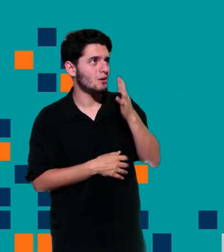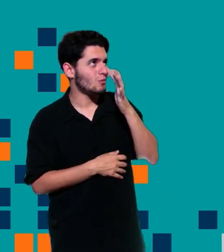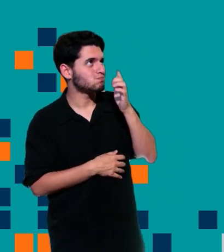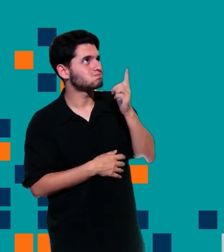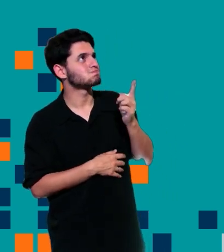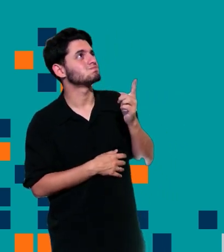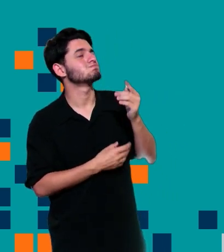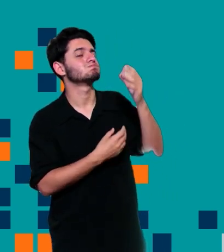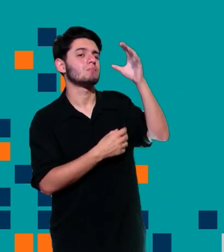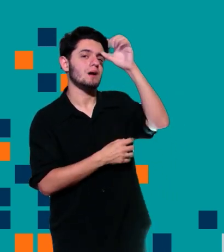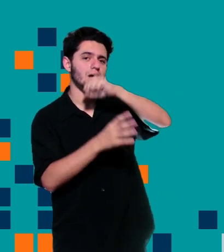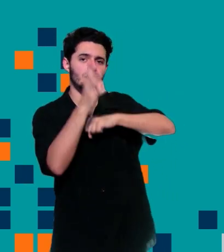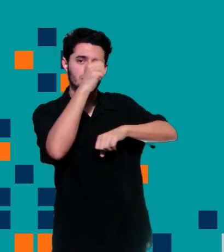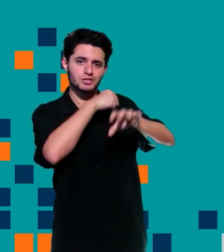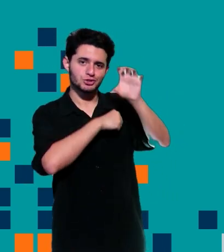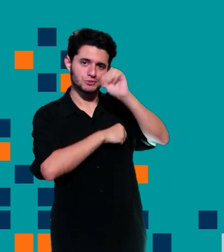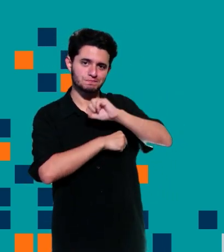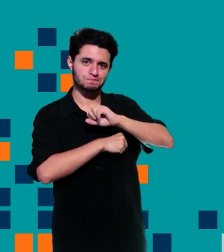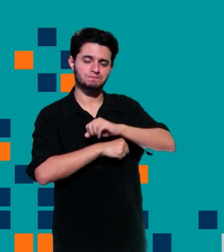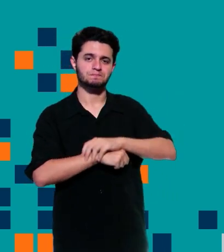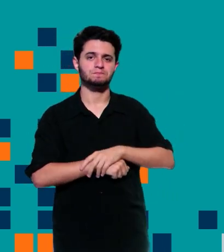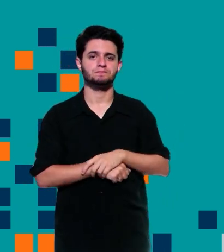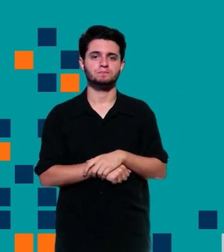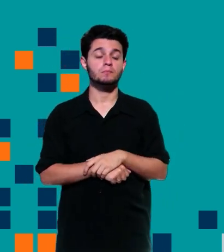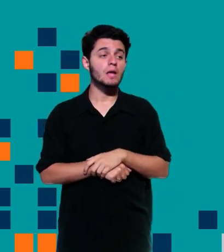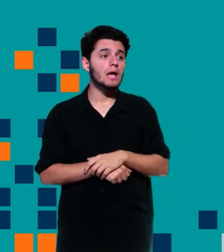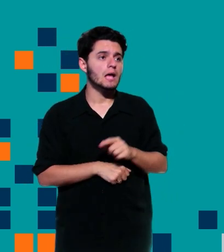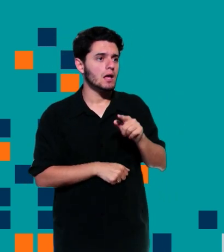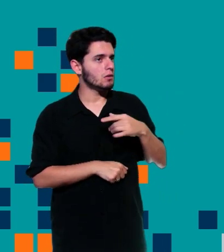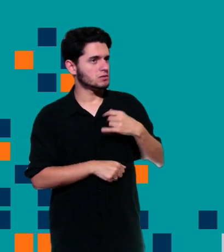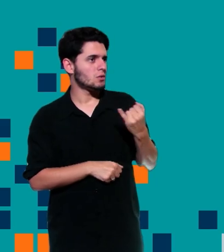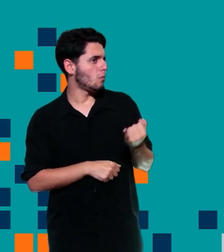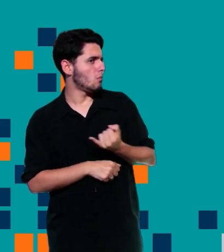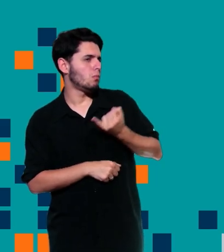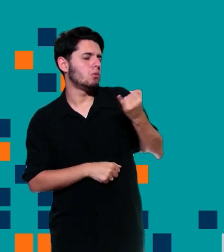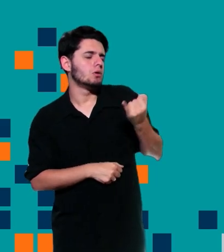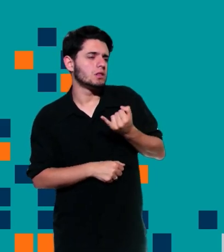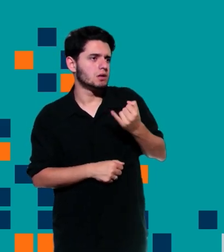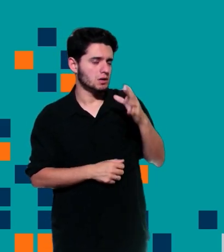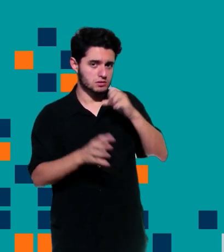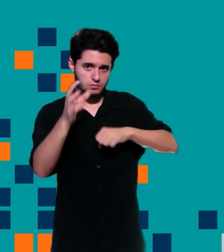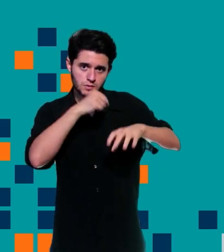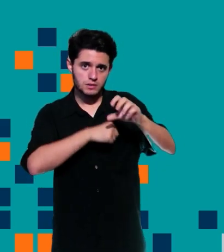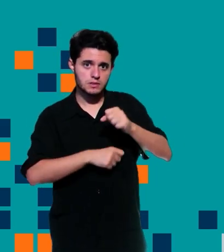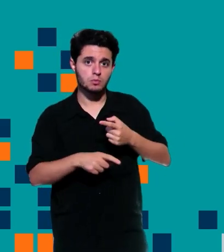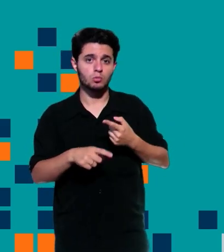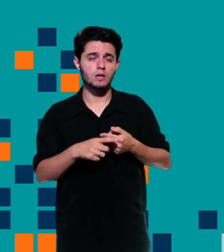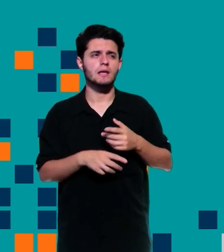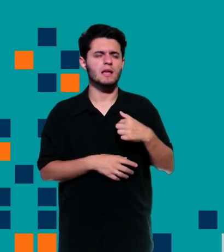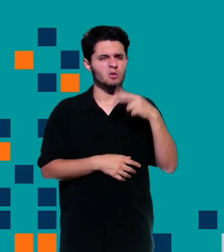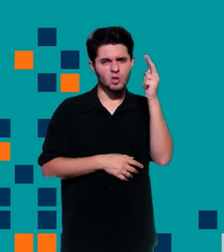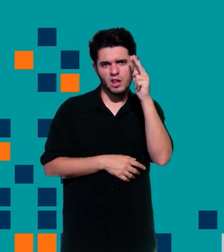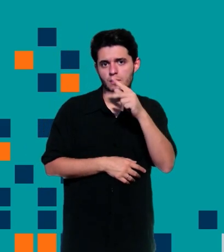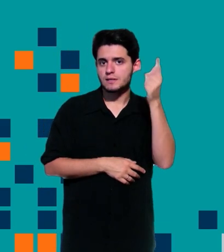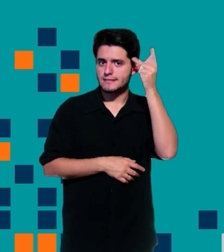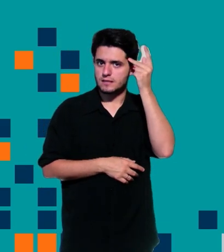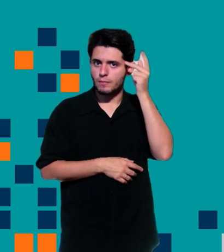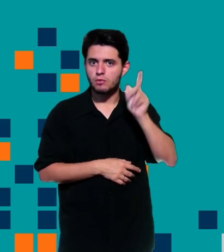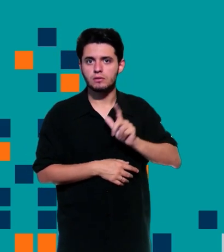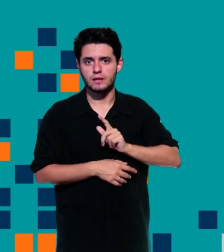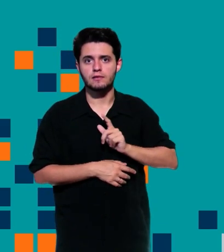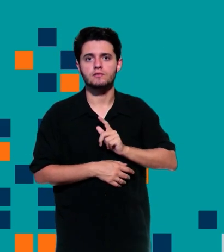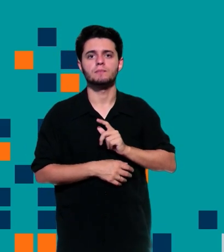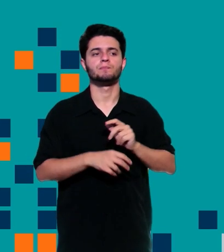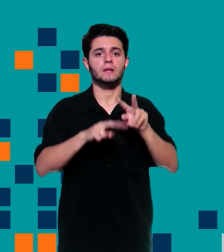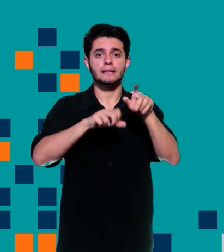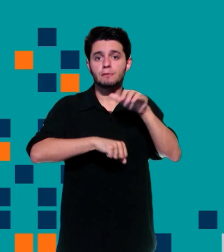particular, né? A gente, recentemente, em São Paulo, teve um lançamento de uma cadeira dele, cadeira rede, e